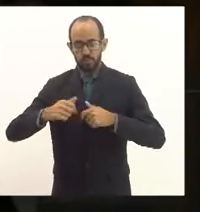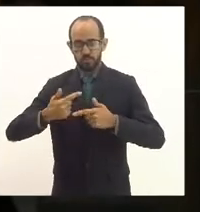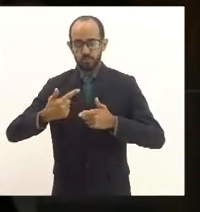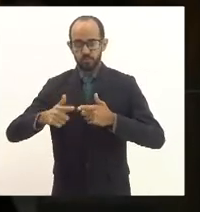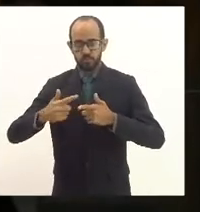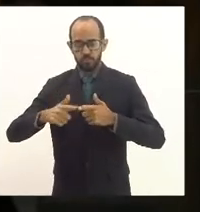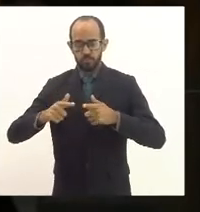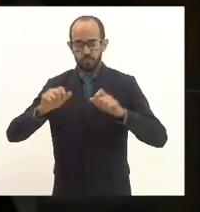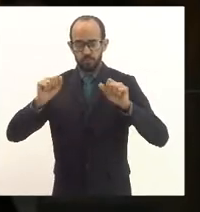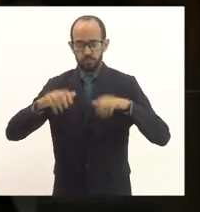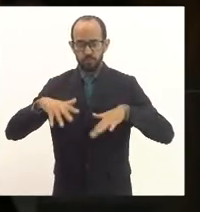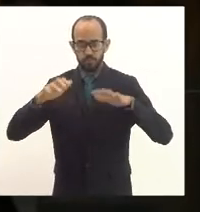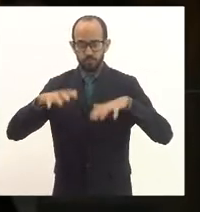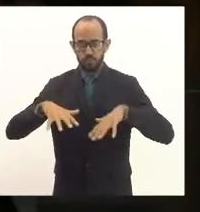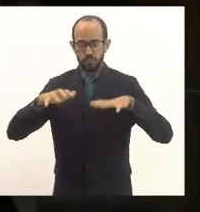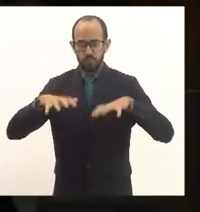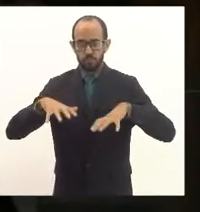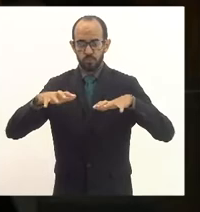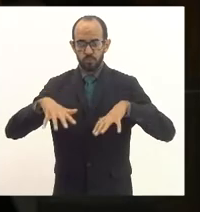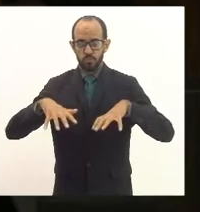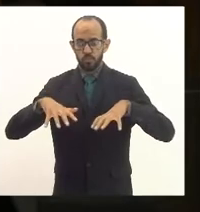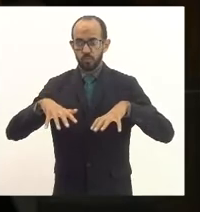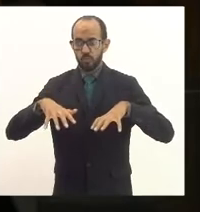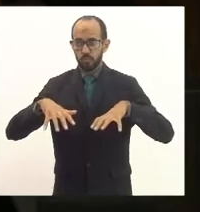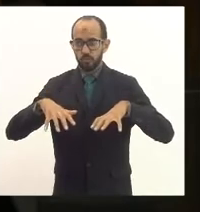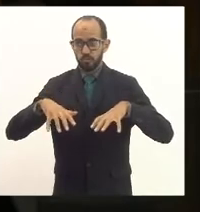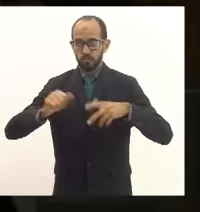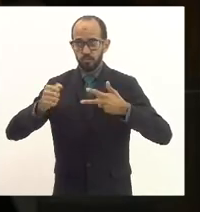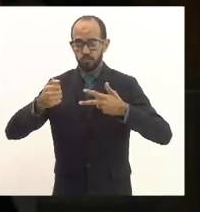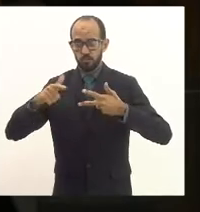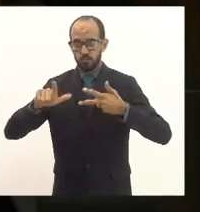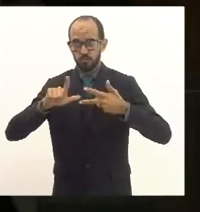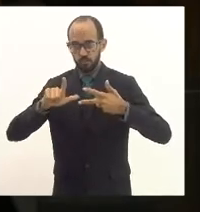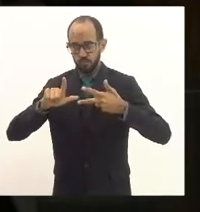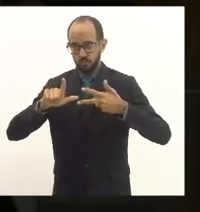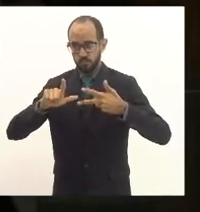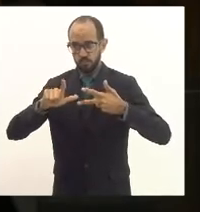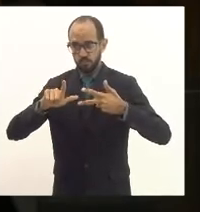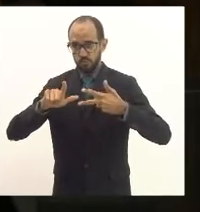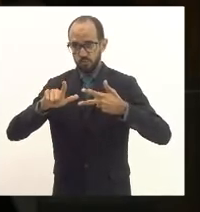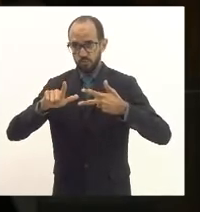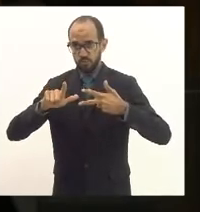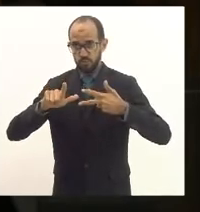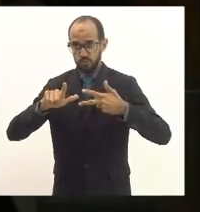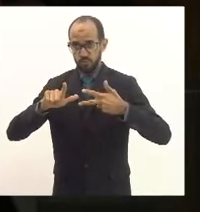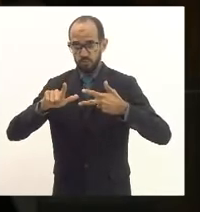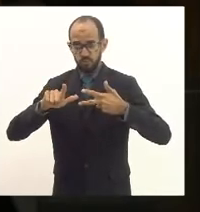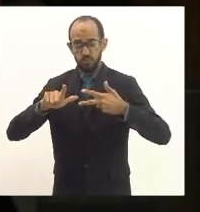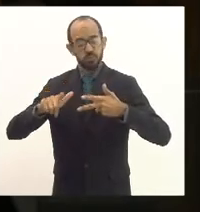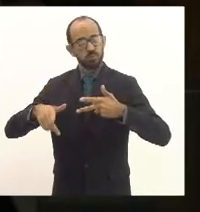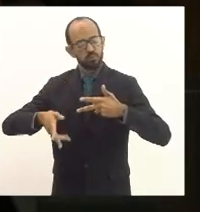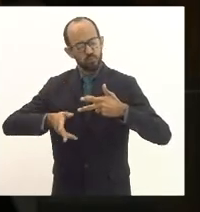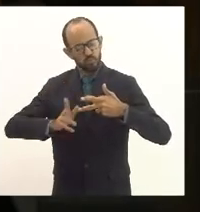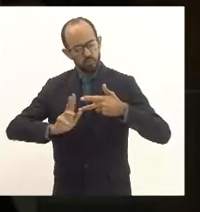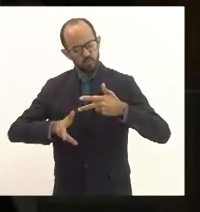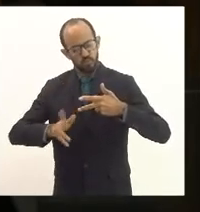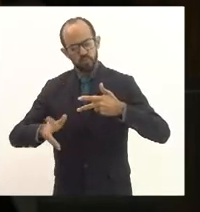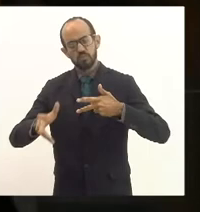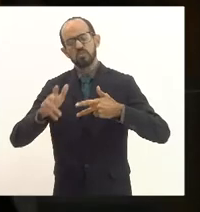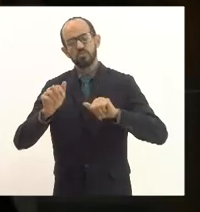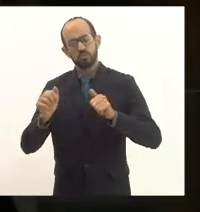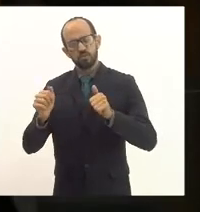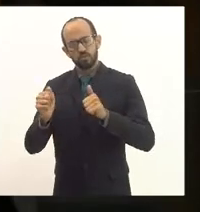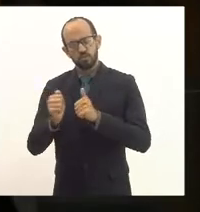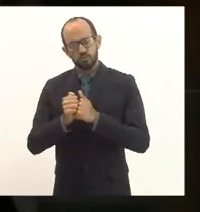tragédias das chuvas, o Poder Legislativo não faltou com